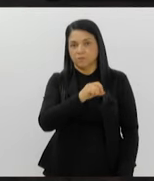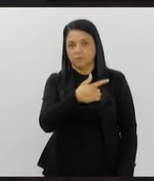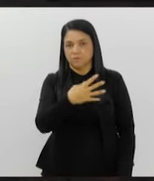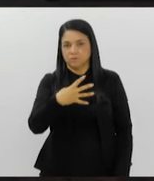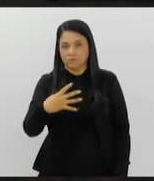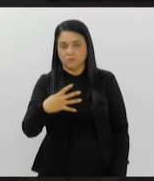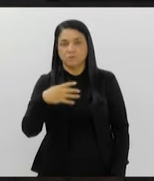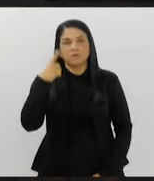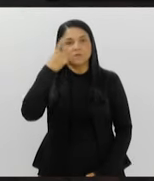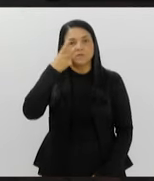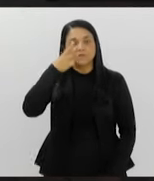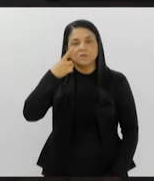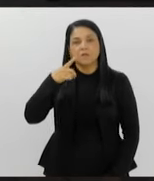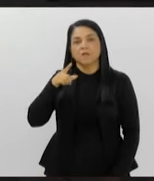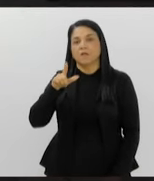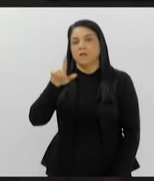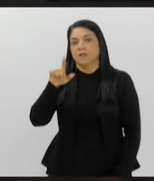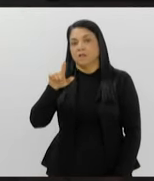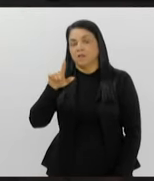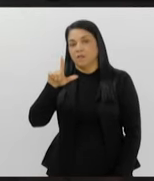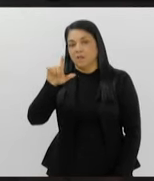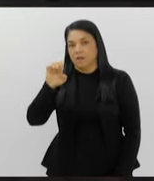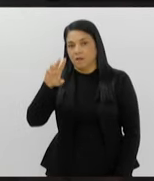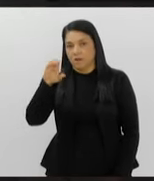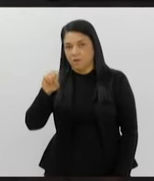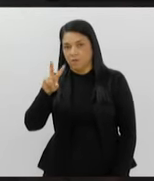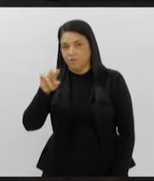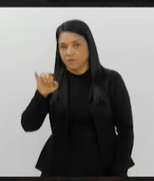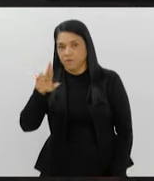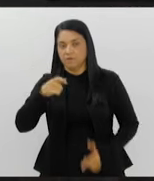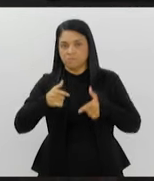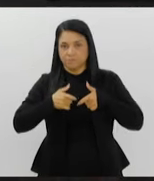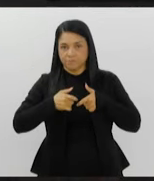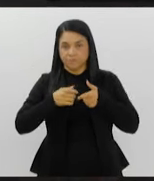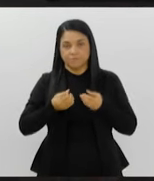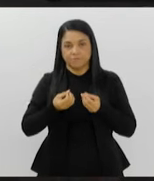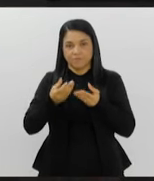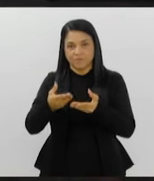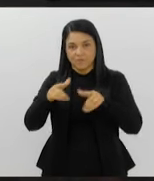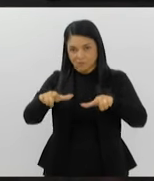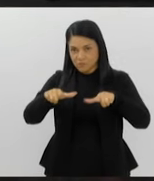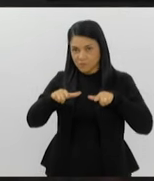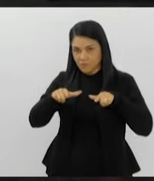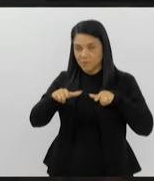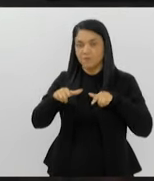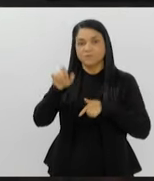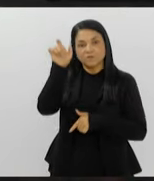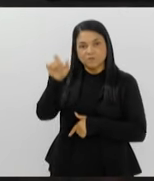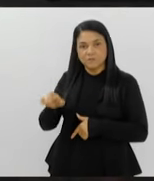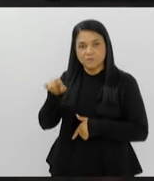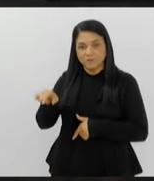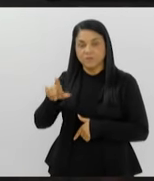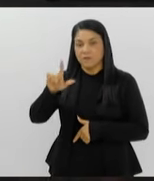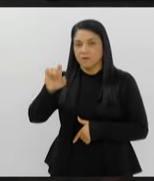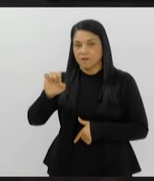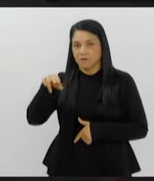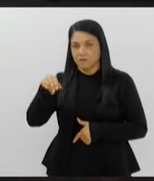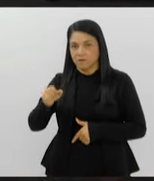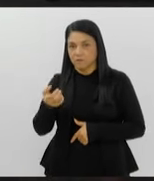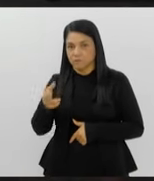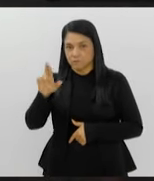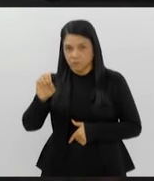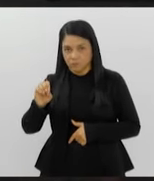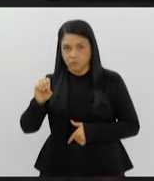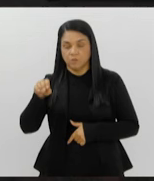723/2024, de autoria do deputado Léo Vieira, que concede a medalha Tiradentes, o respectivo diploma ao senhor Leandro Machado Pinto